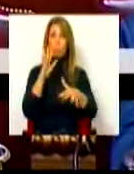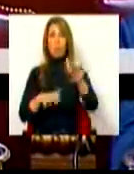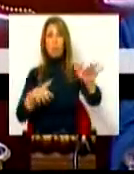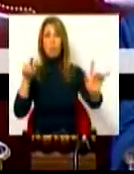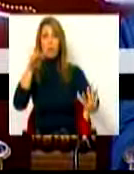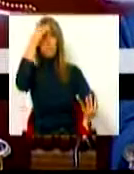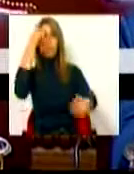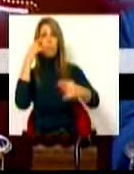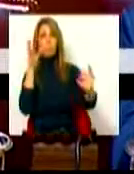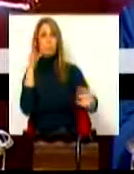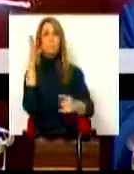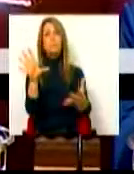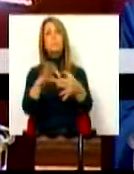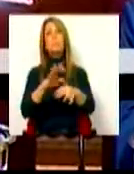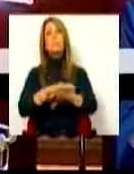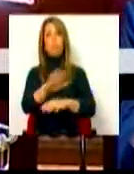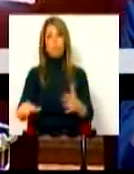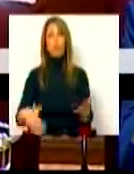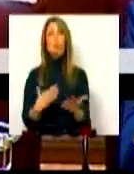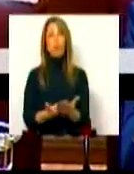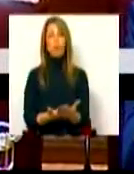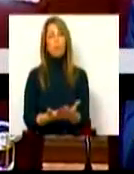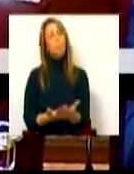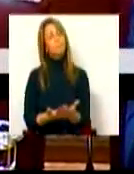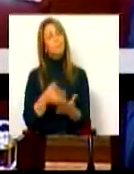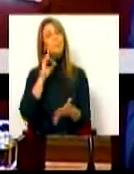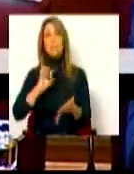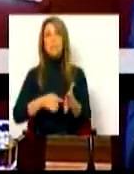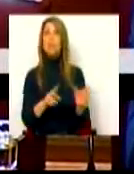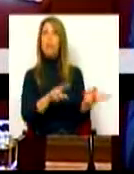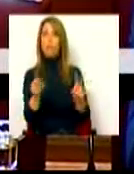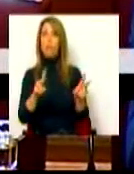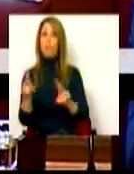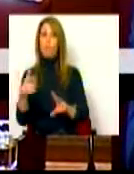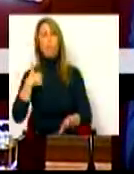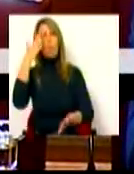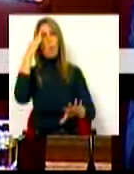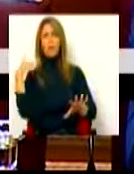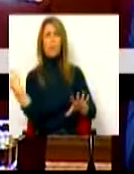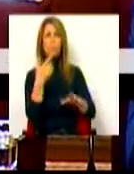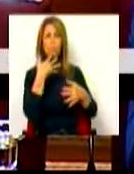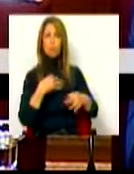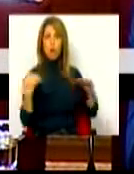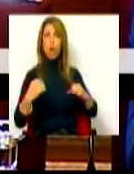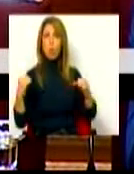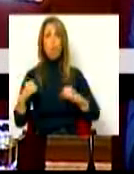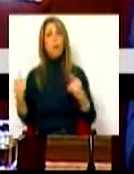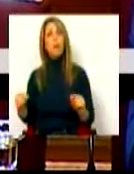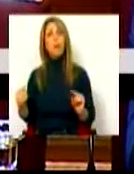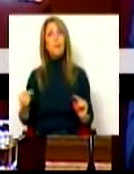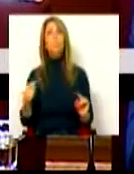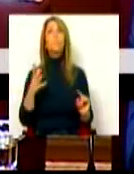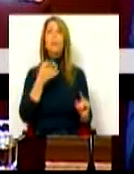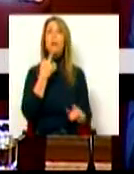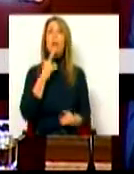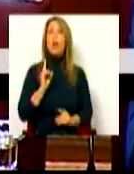pronunciaram relativamente a estas propostas e à necessidade desta reforma, que eu acho que é consensual. Queria significar que